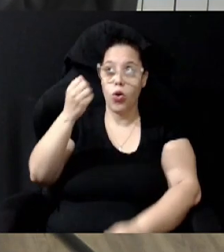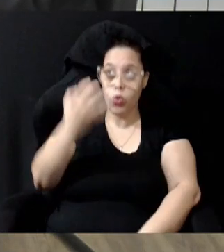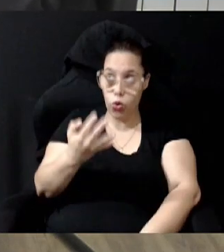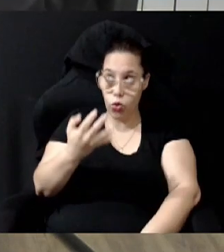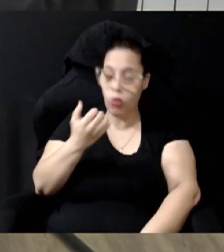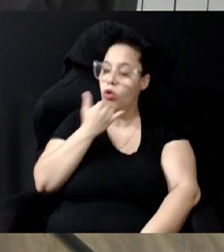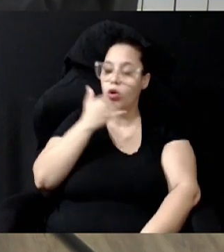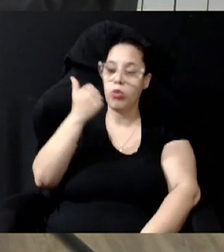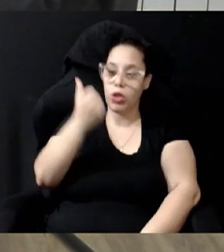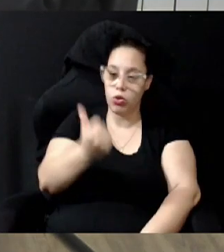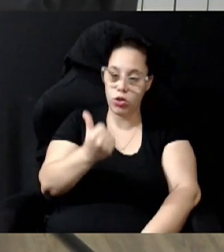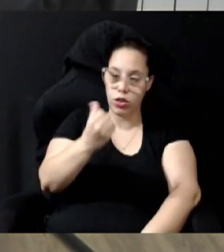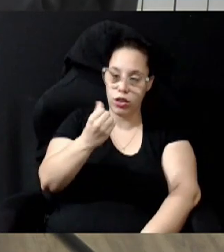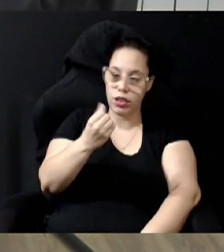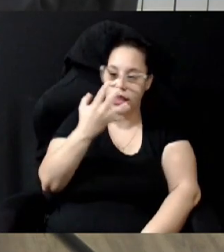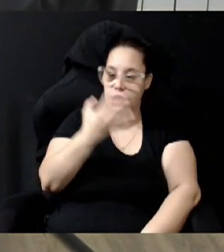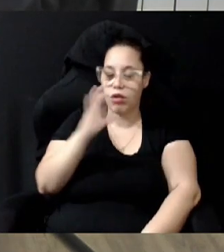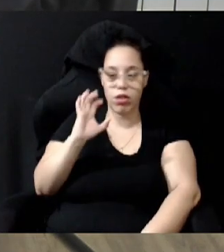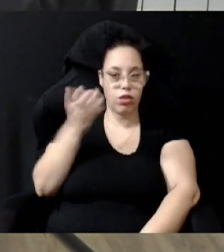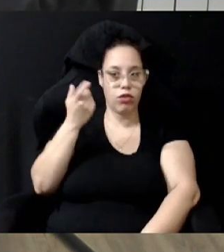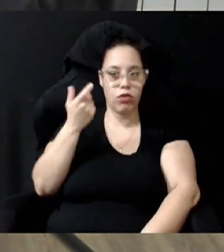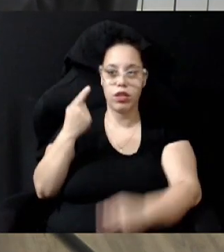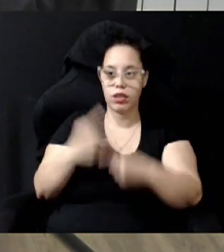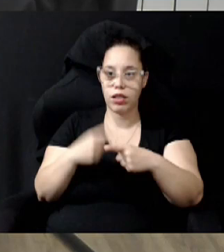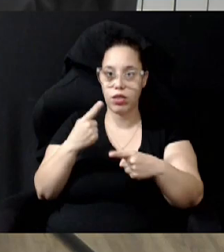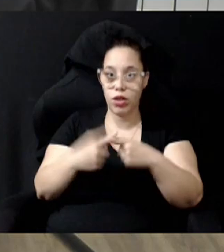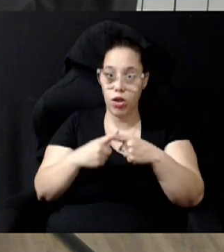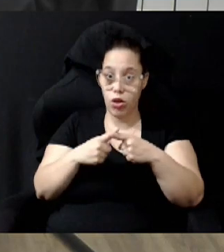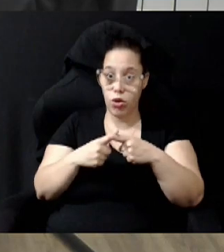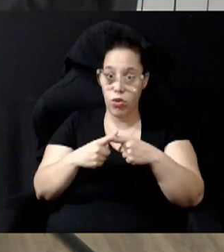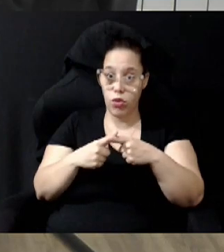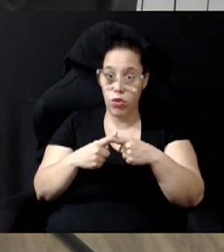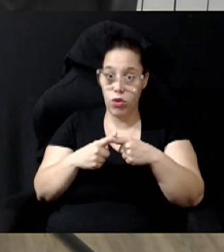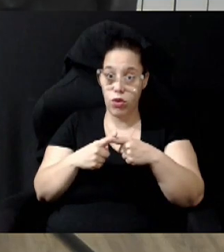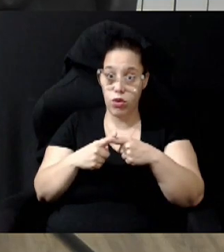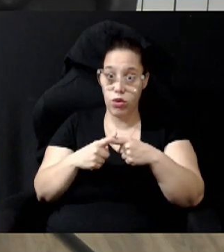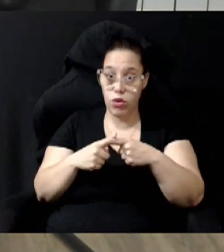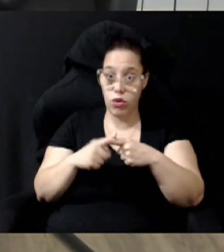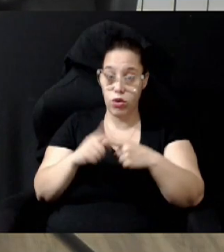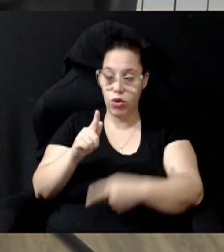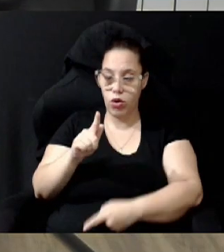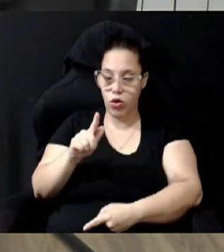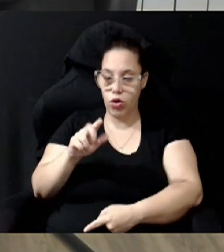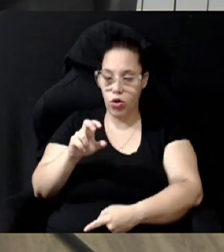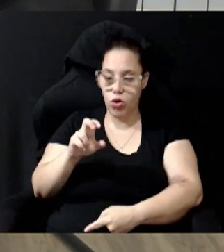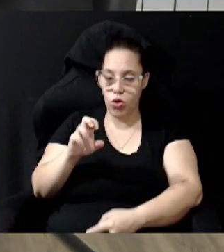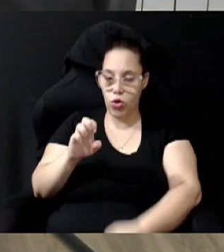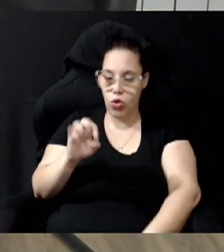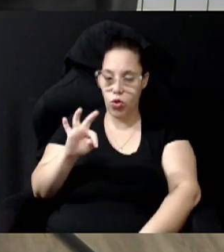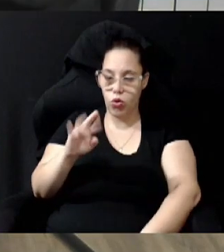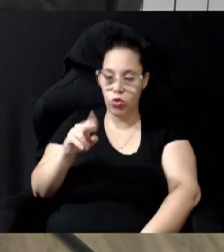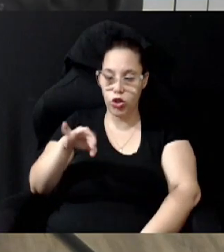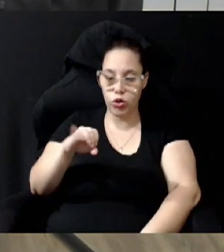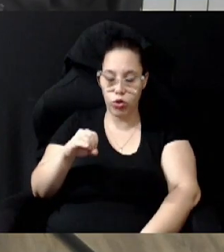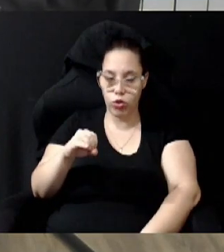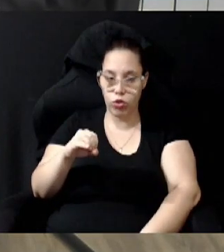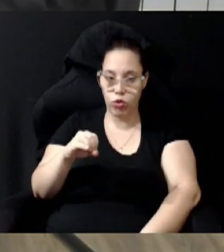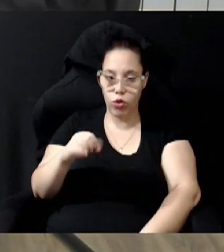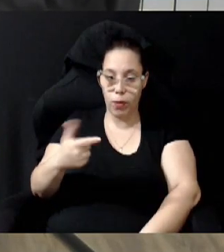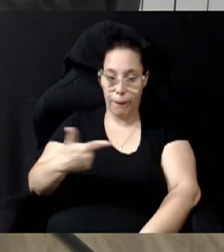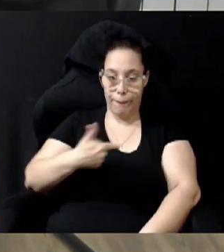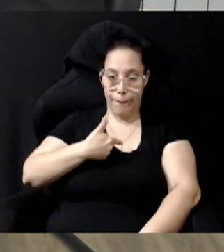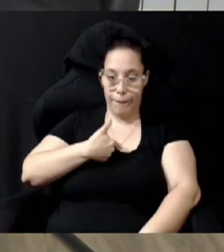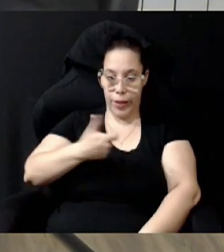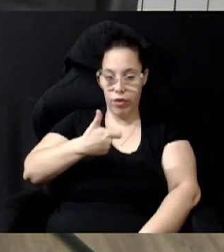54 porque o Getúlio deu um tiro no peito e atrasou a sanha golpista. Porque essa nossa elite,